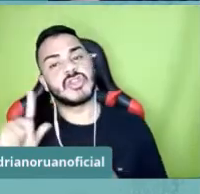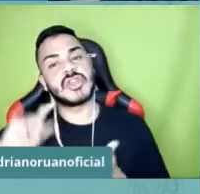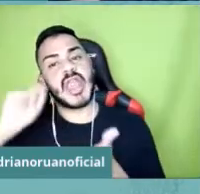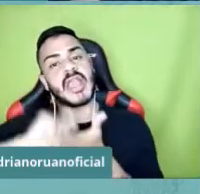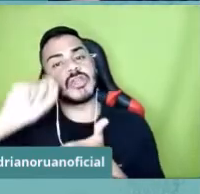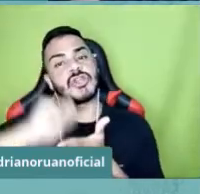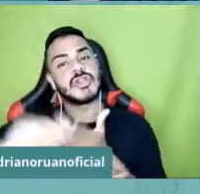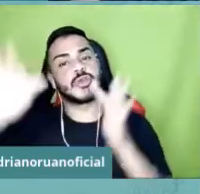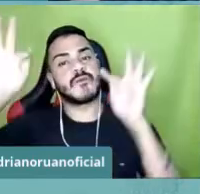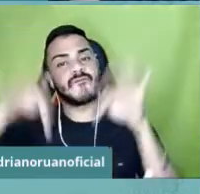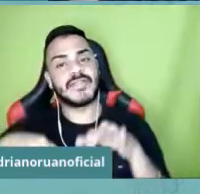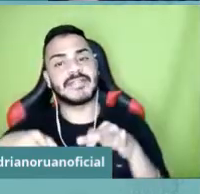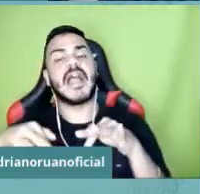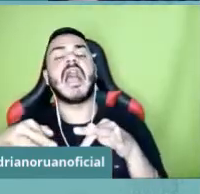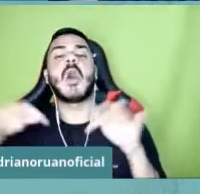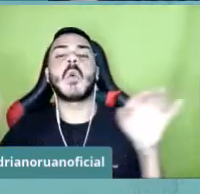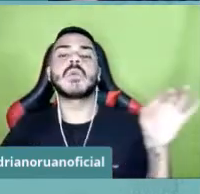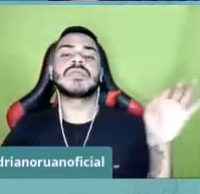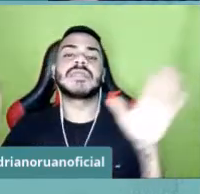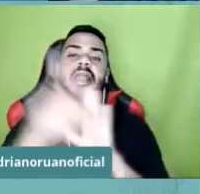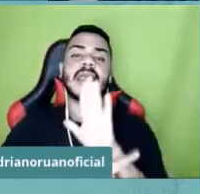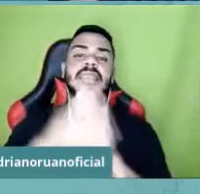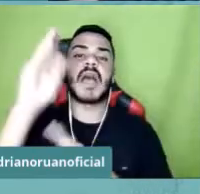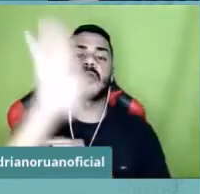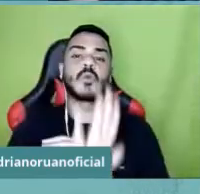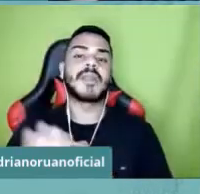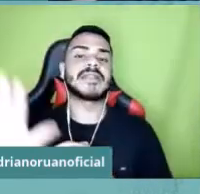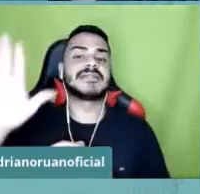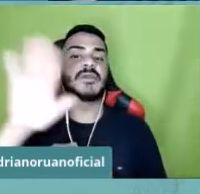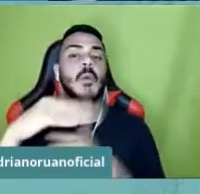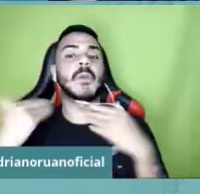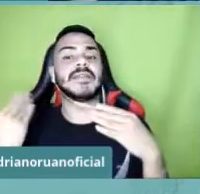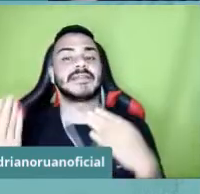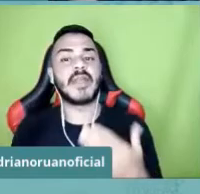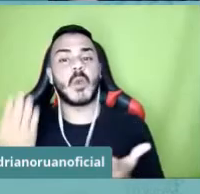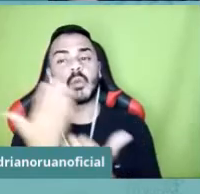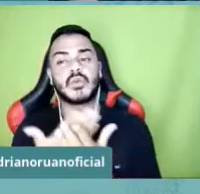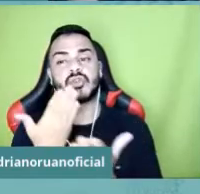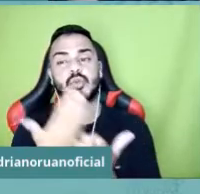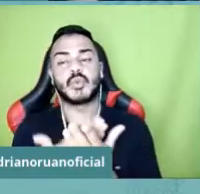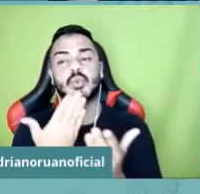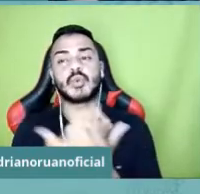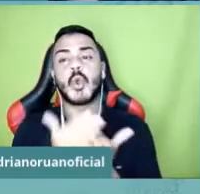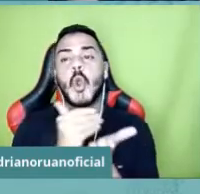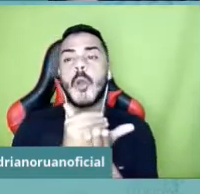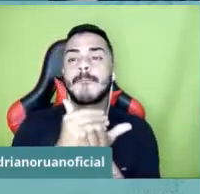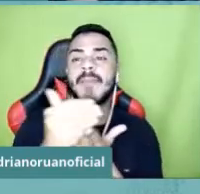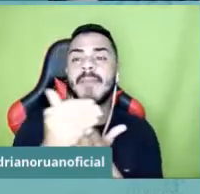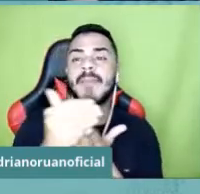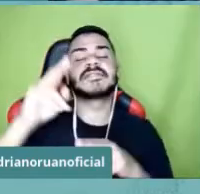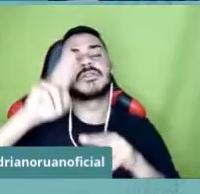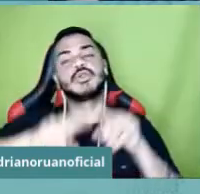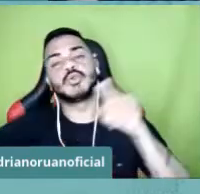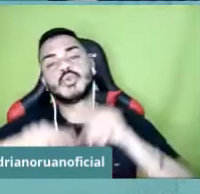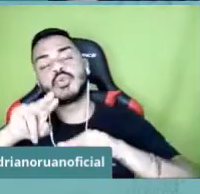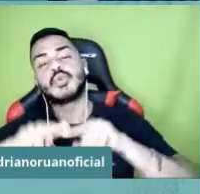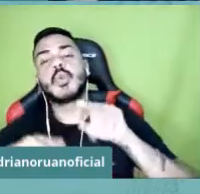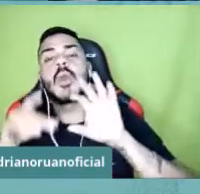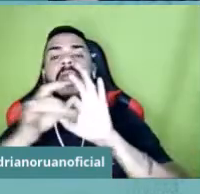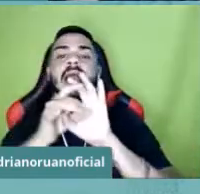final decretados no Brasil. Então, o estudo começa em julho e a vacina é